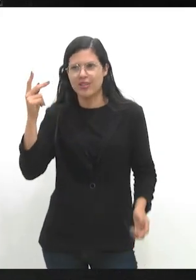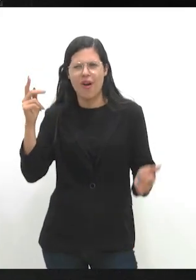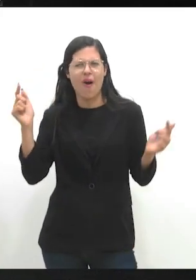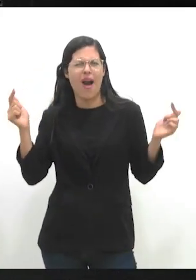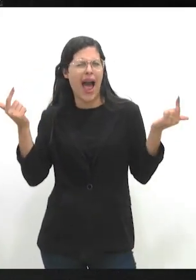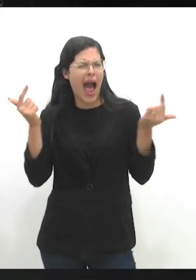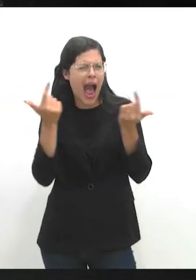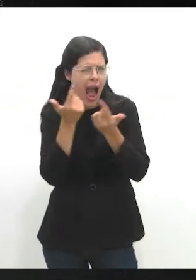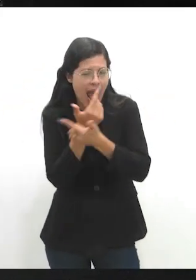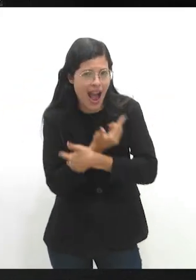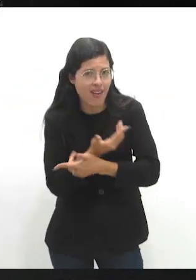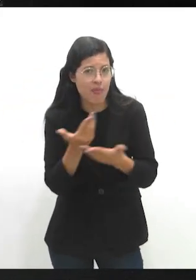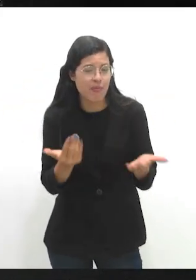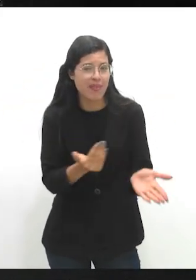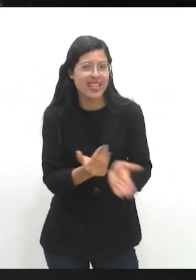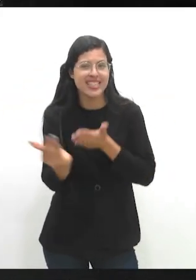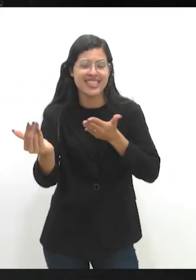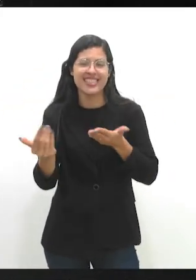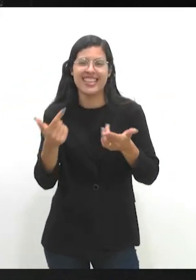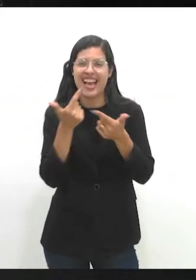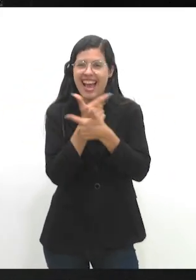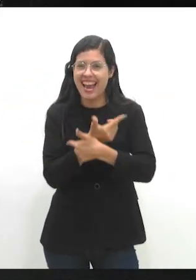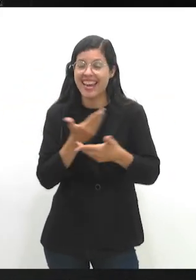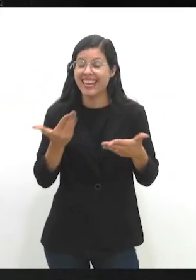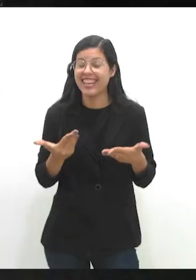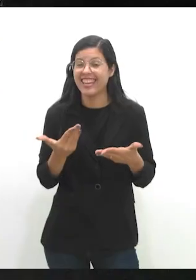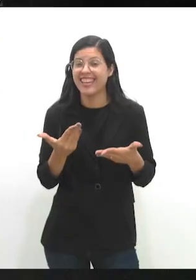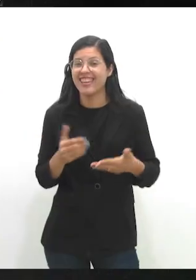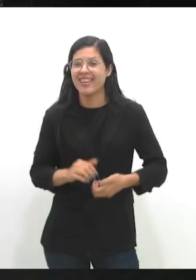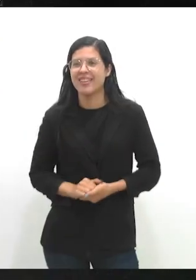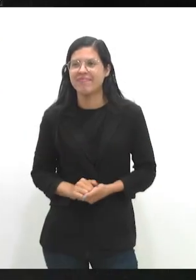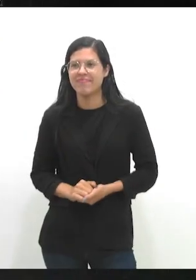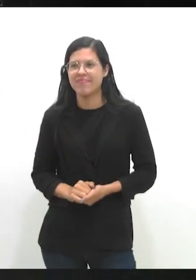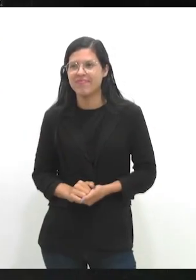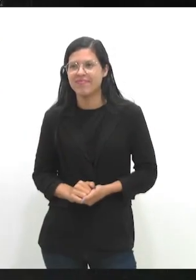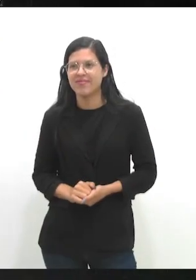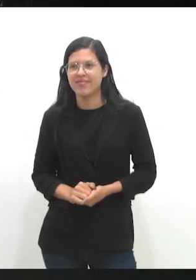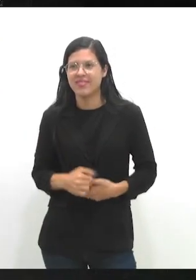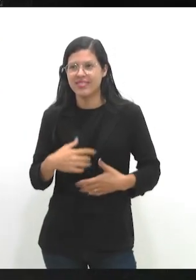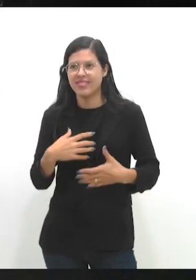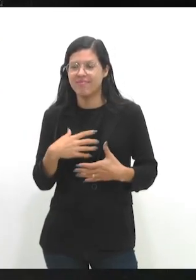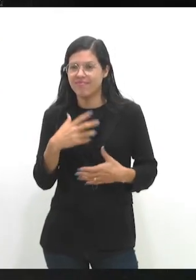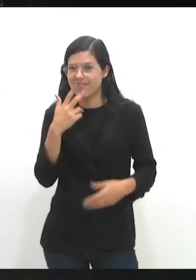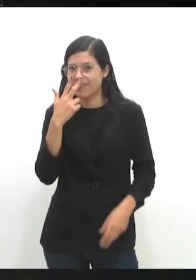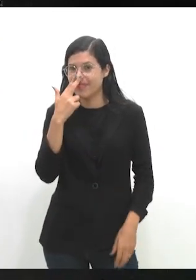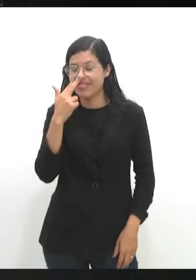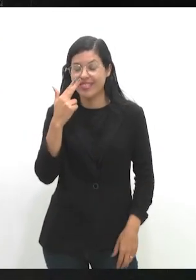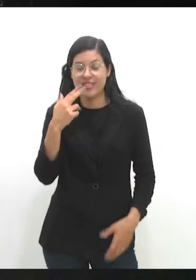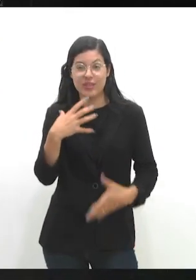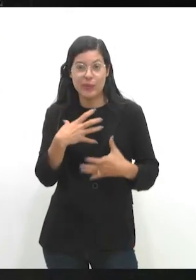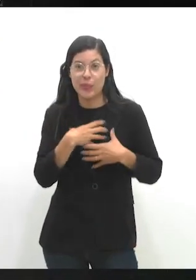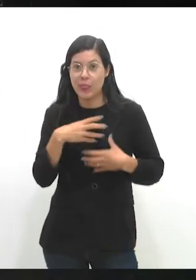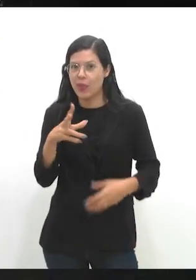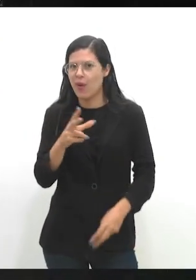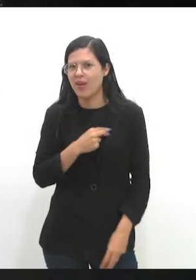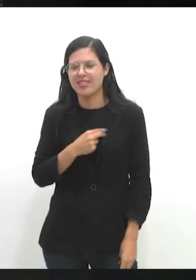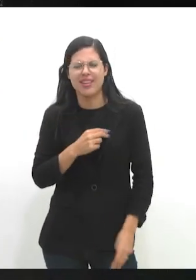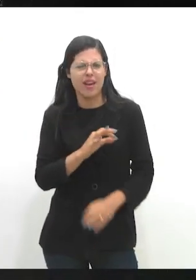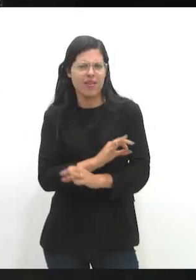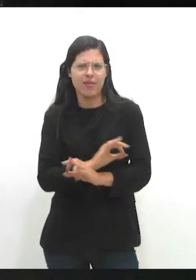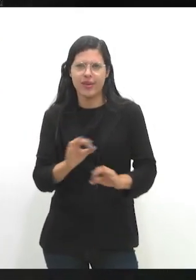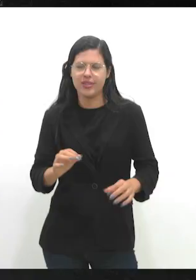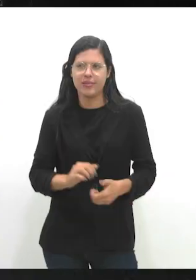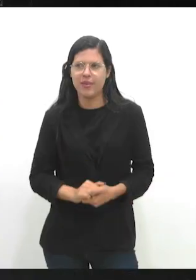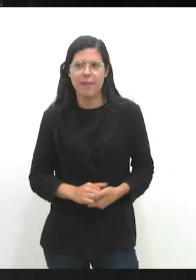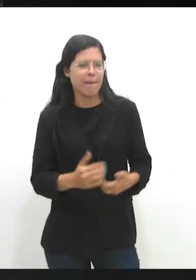pessoas caem na gargalhada. Aquilo, para mim, eu fico doido, acho. A grande